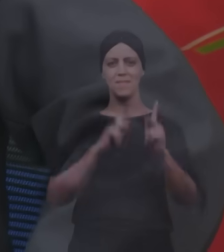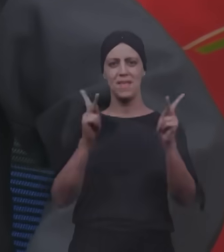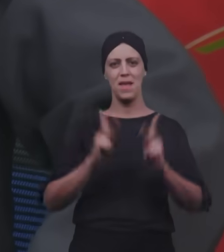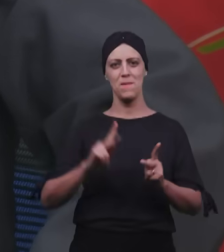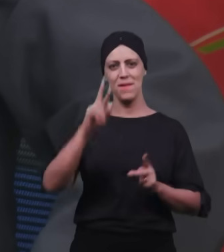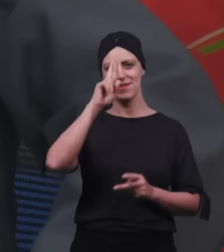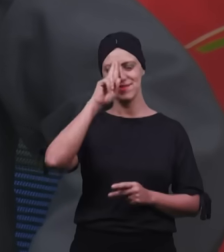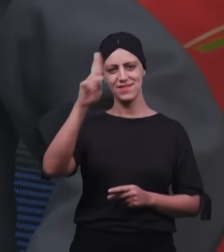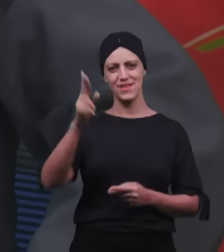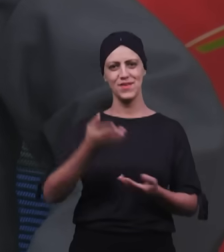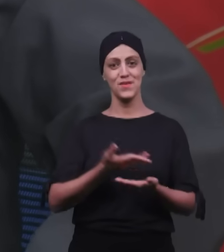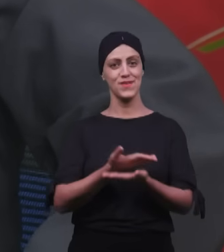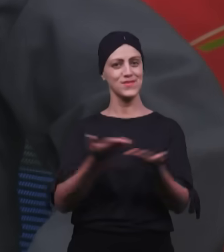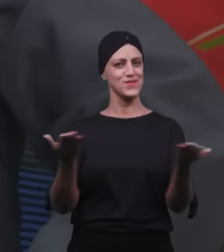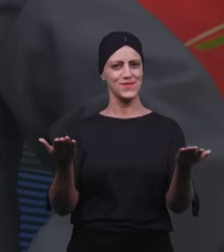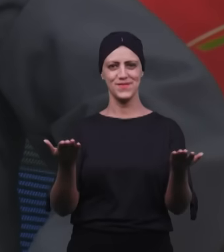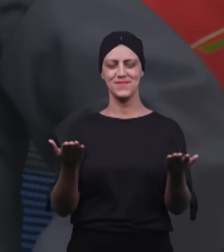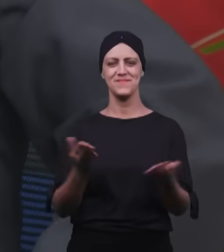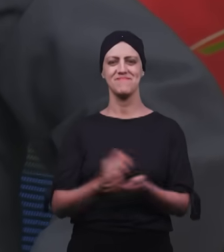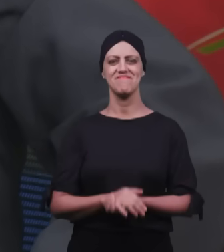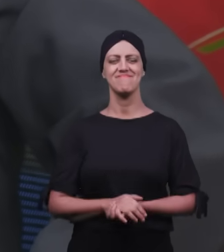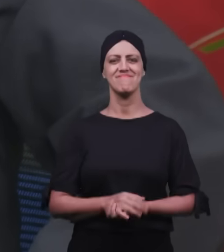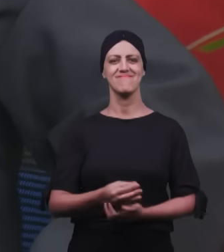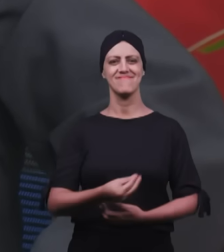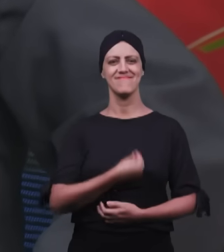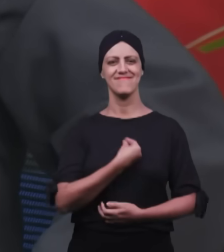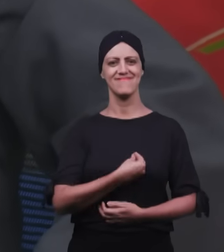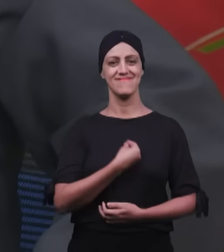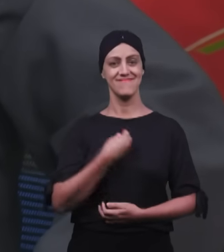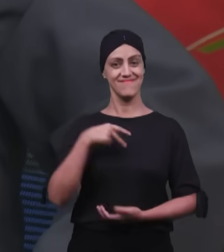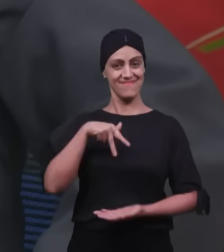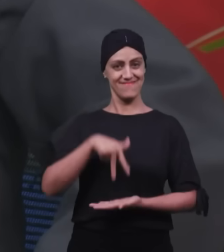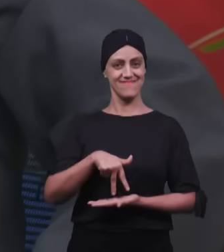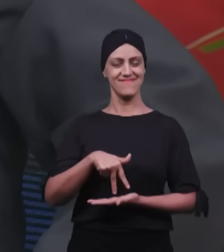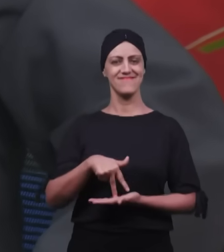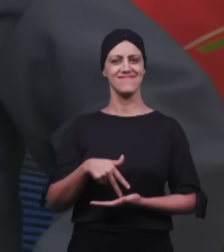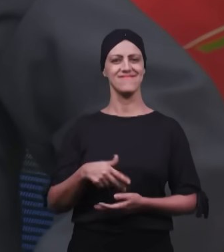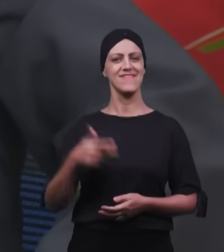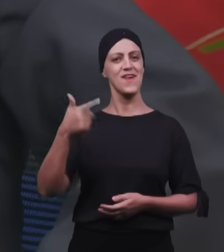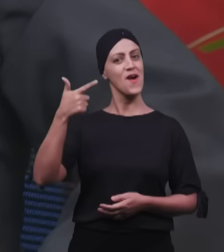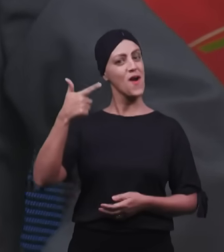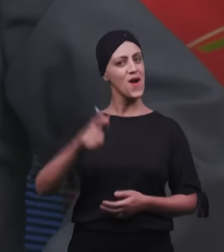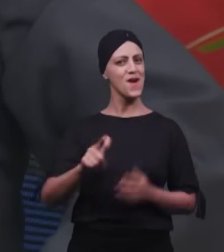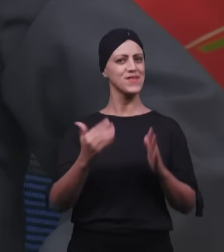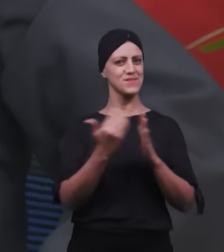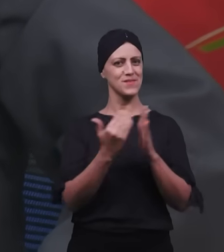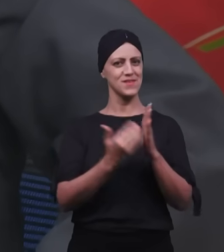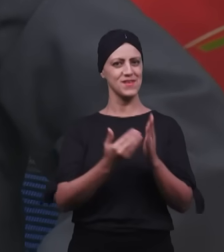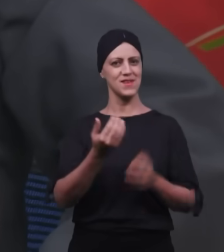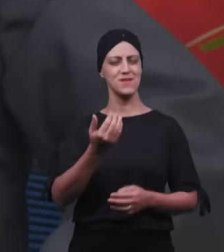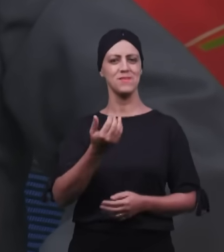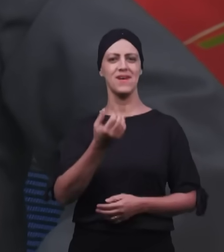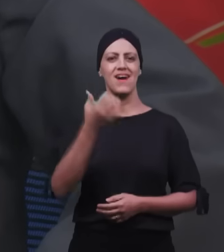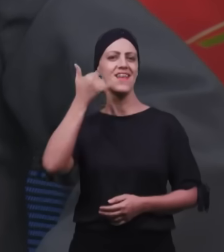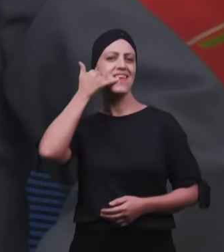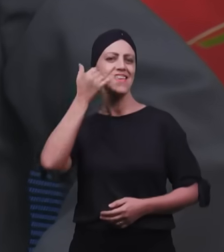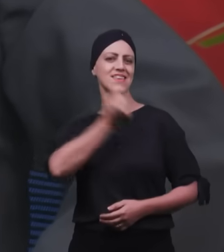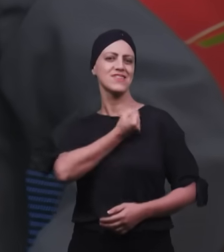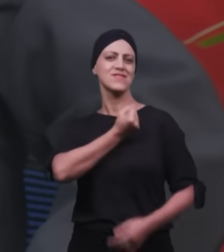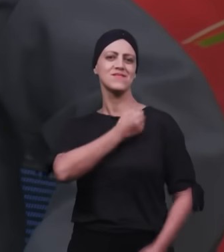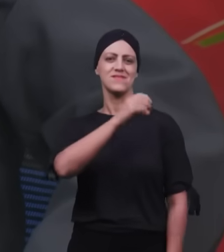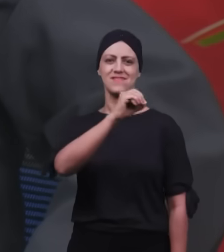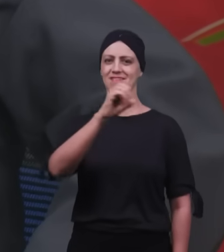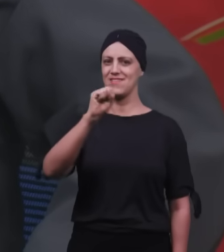irmãos a paz do senhor a todos estamos aqui pela mais um programa ligue 0800